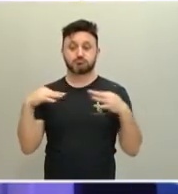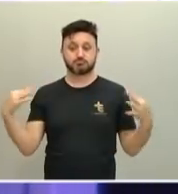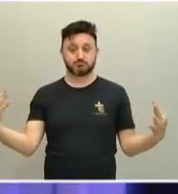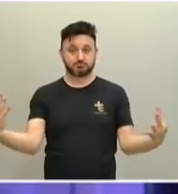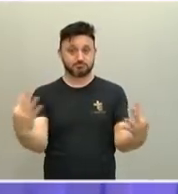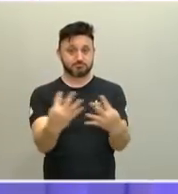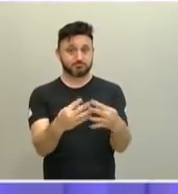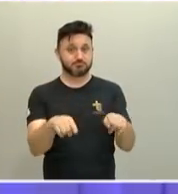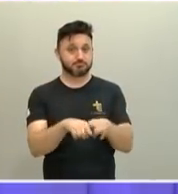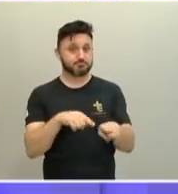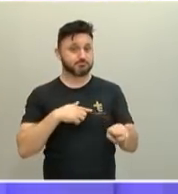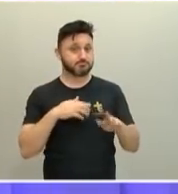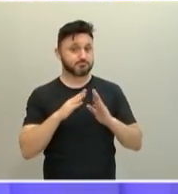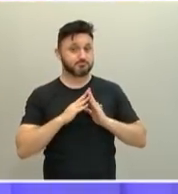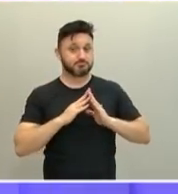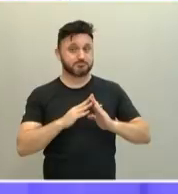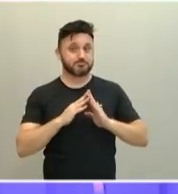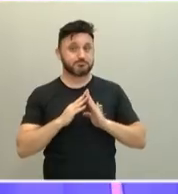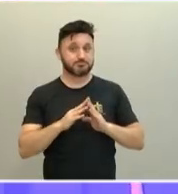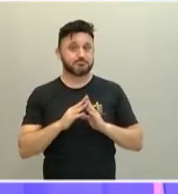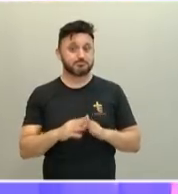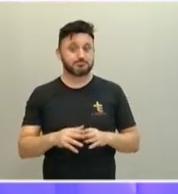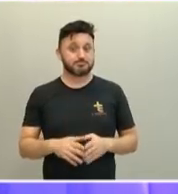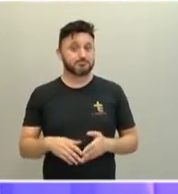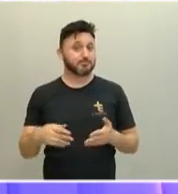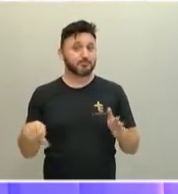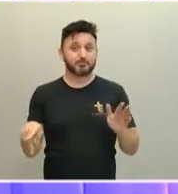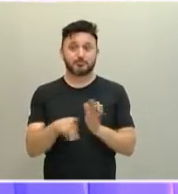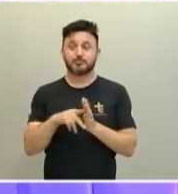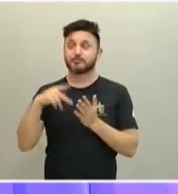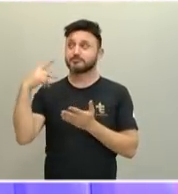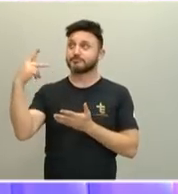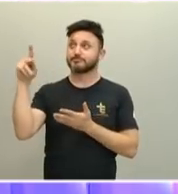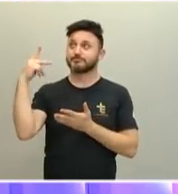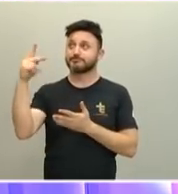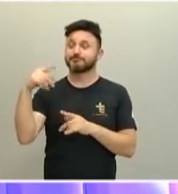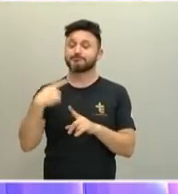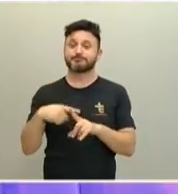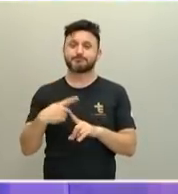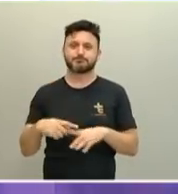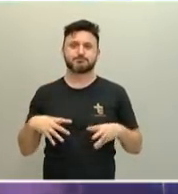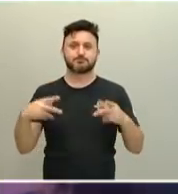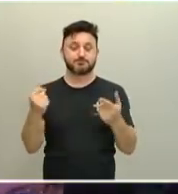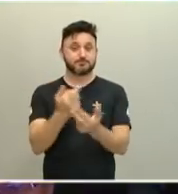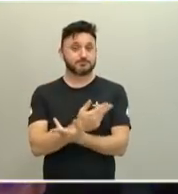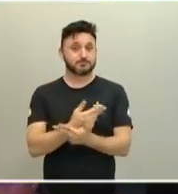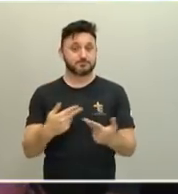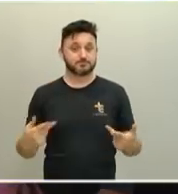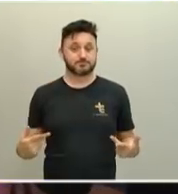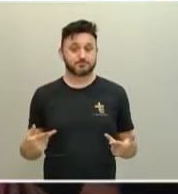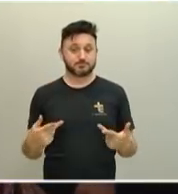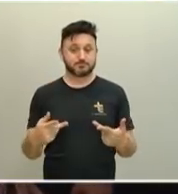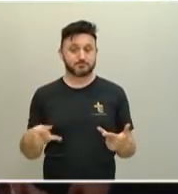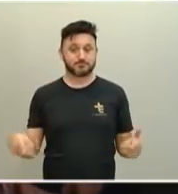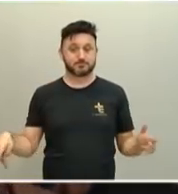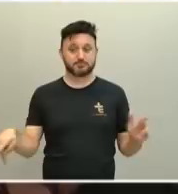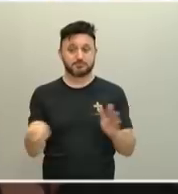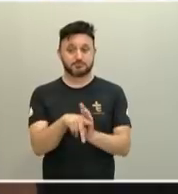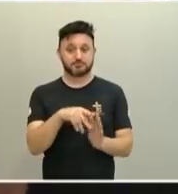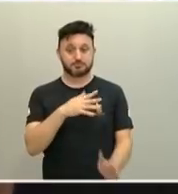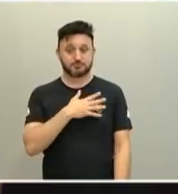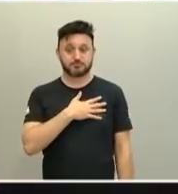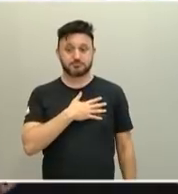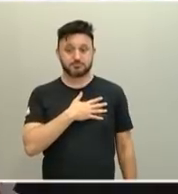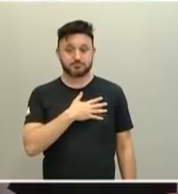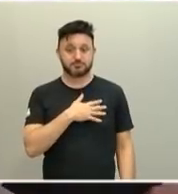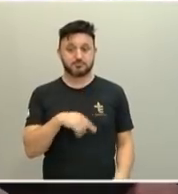minha casa. A minha casa. A Senhora. A Senhora. Para que tudo aquilo. Para que tudo aquilo. Que eu tenho. Que eu tenho. Que